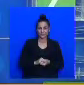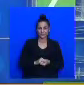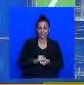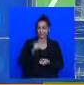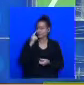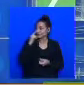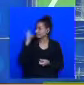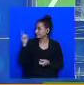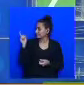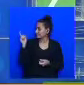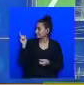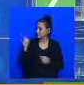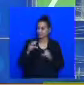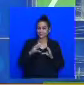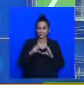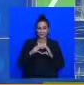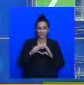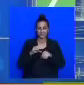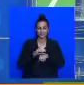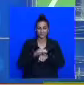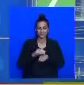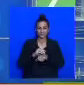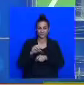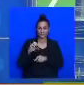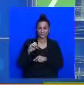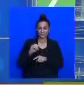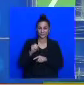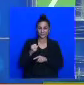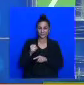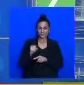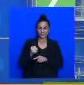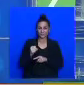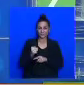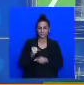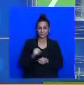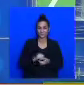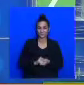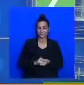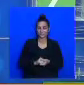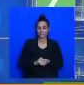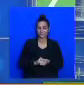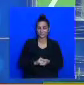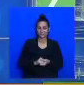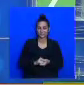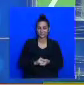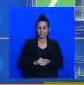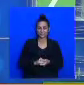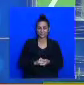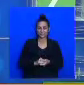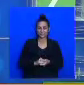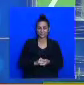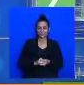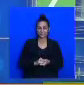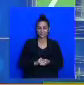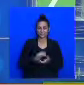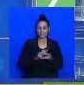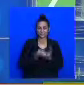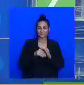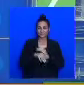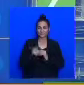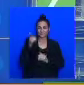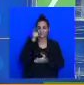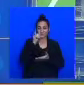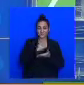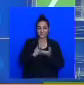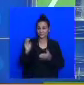Mais um número na tela. Bola cinza, número 08. Cinza, 08. Na Lotomania você